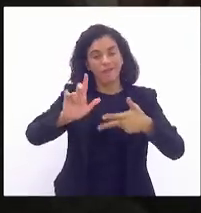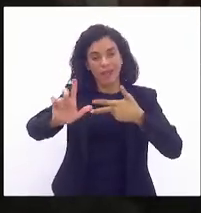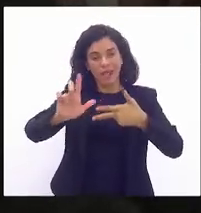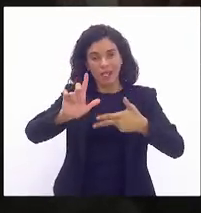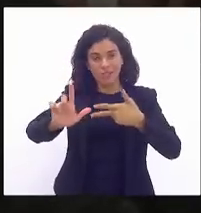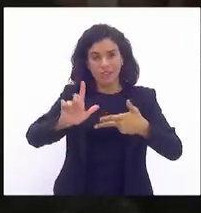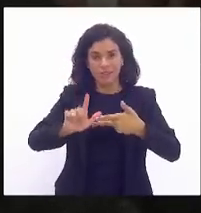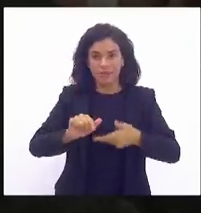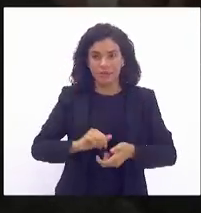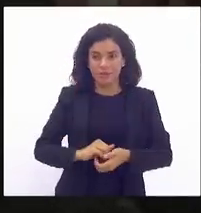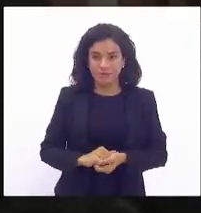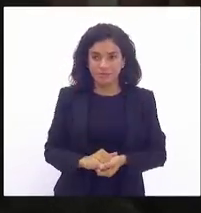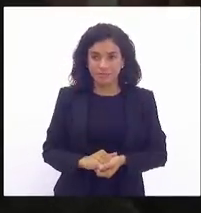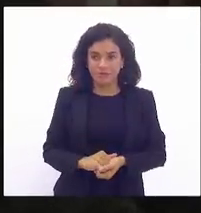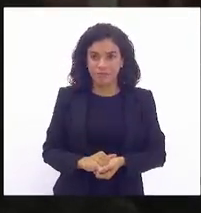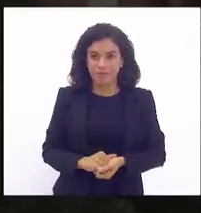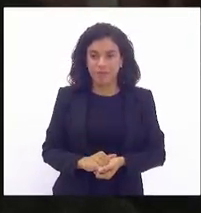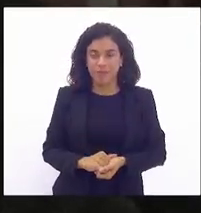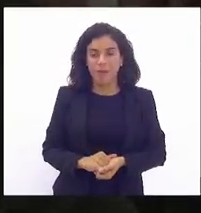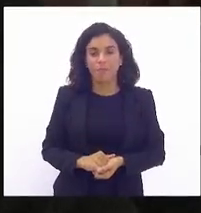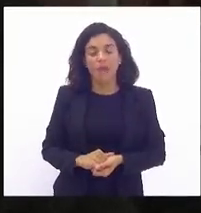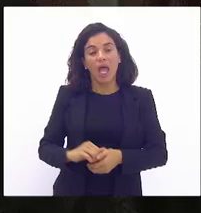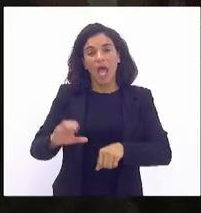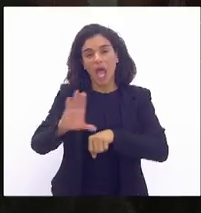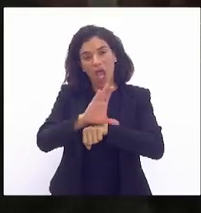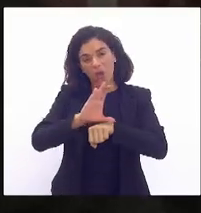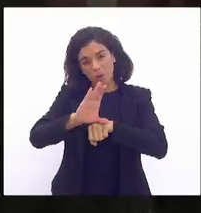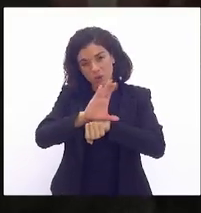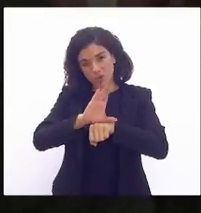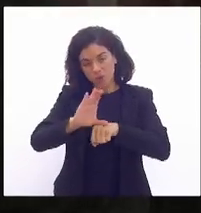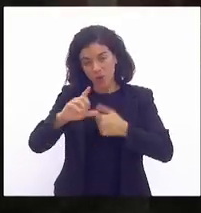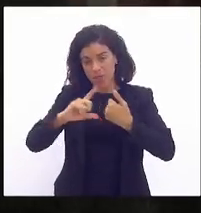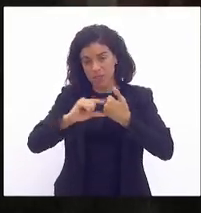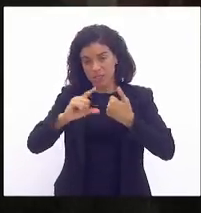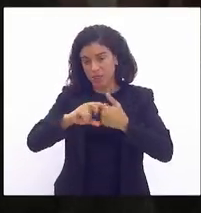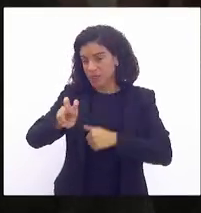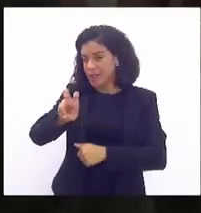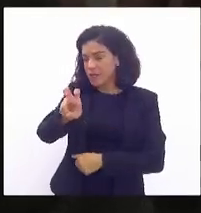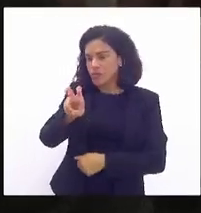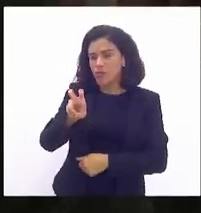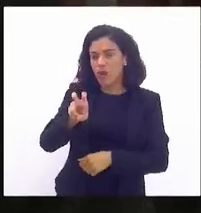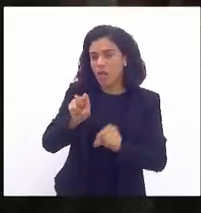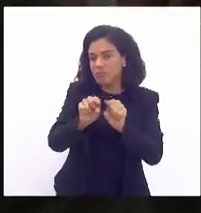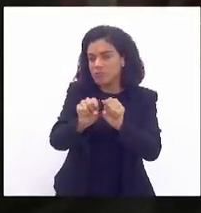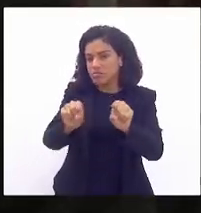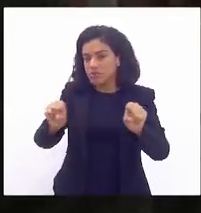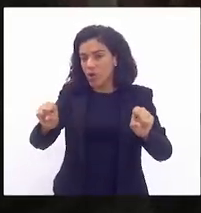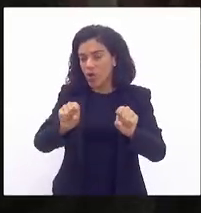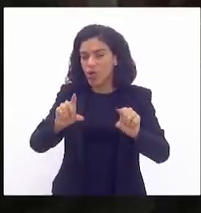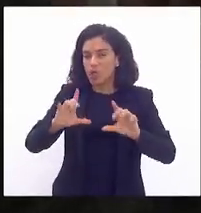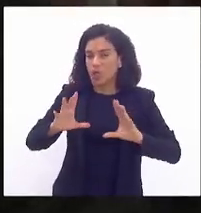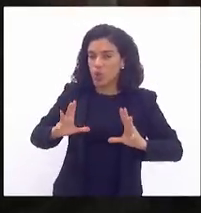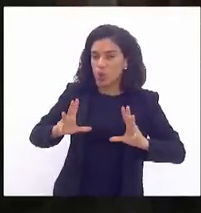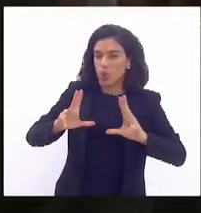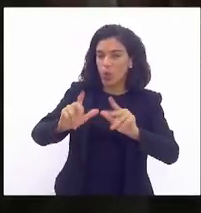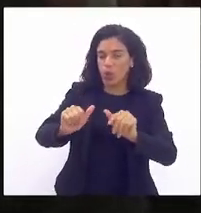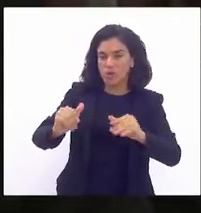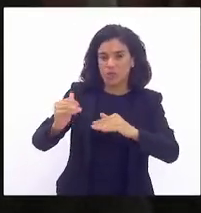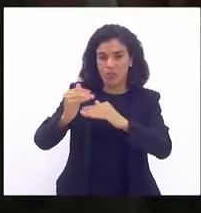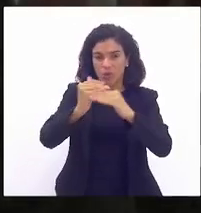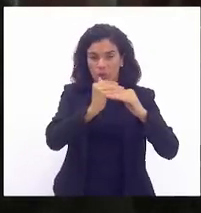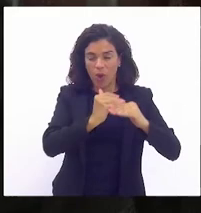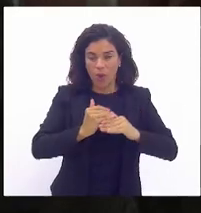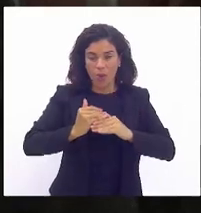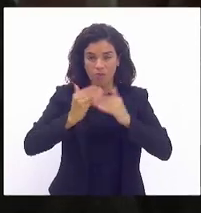legislativas. A nossa Constituição, no seu artigo 5º, ela diz que todos são iguais perante a